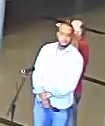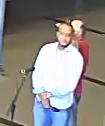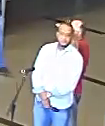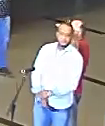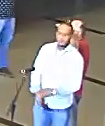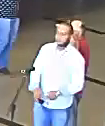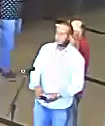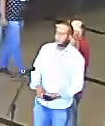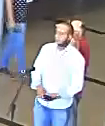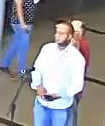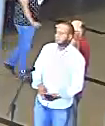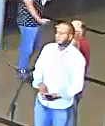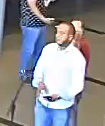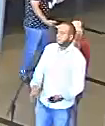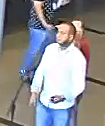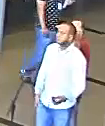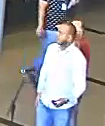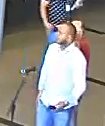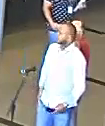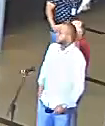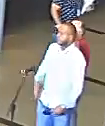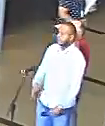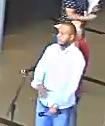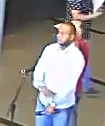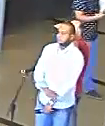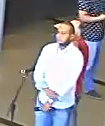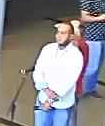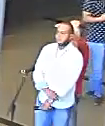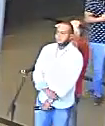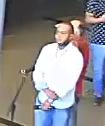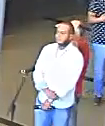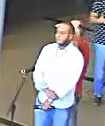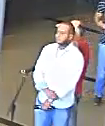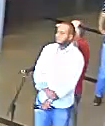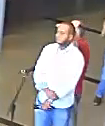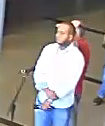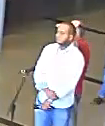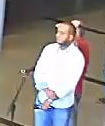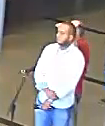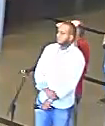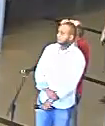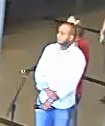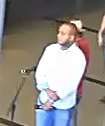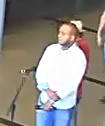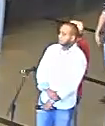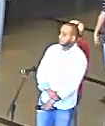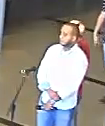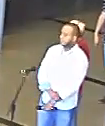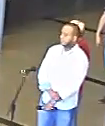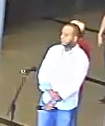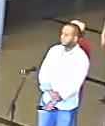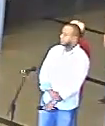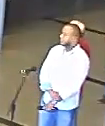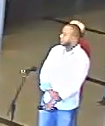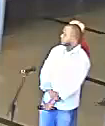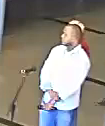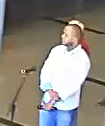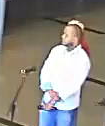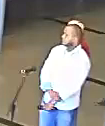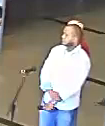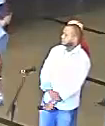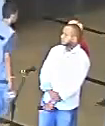minha obrigação e meu compromisso acompanhar de perto aqui só para fazer o encaminhamento Betão antes de passar a presidência